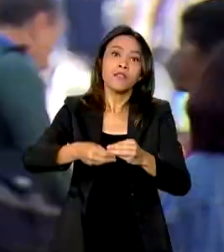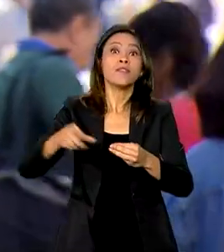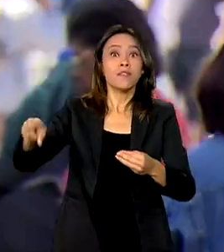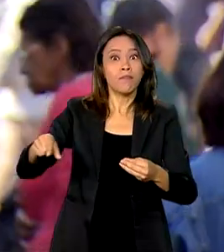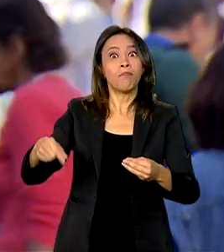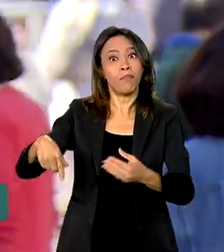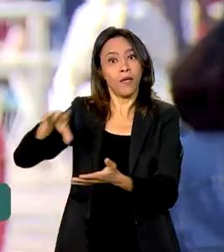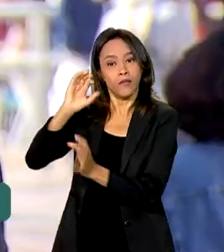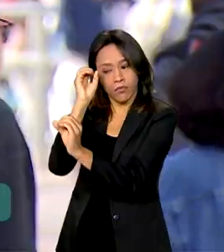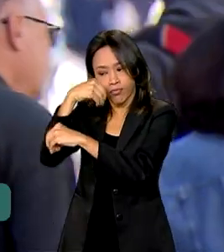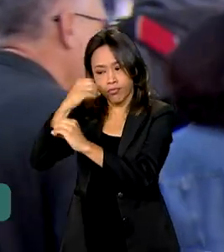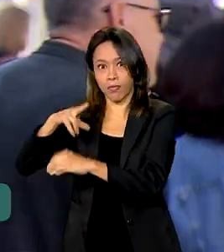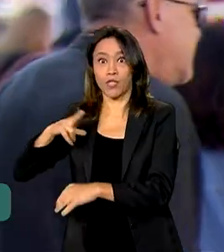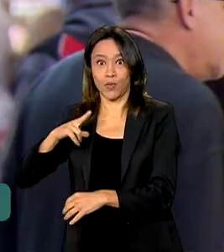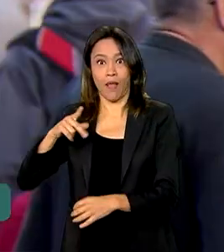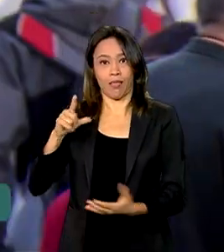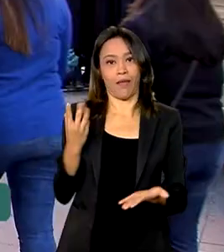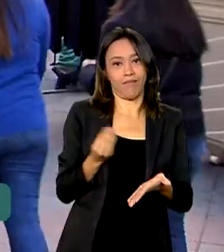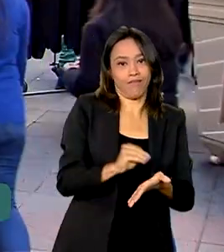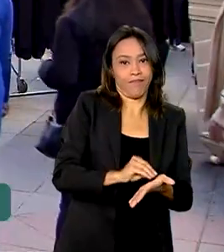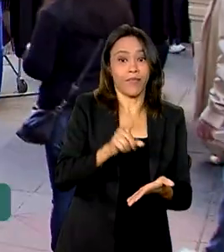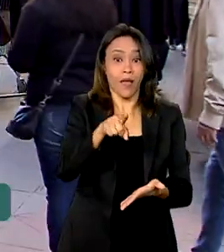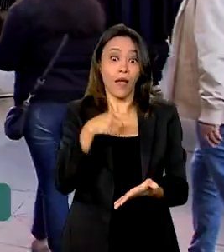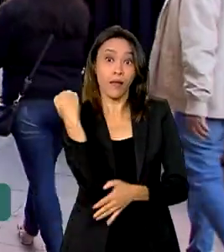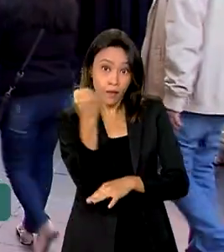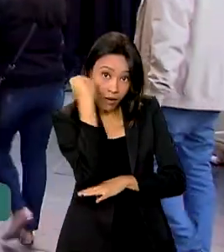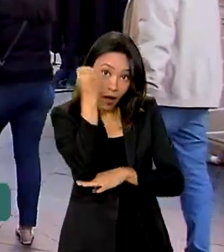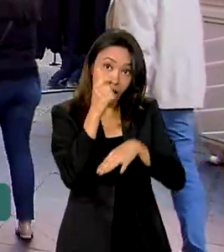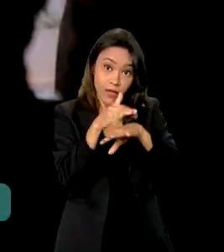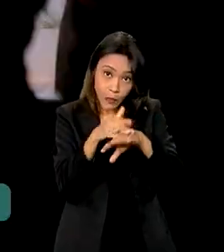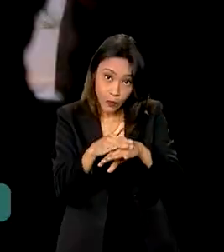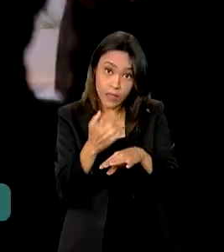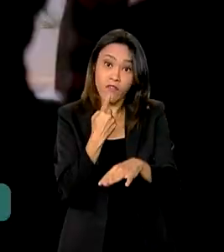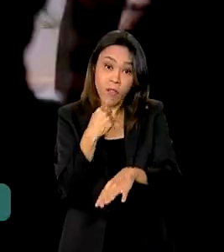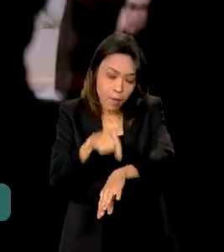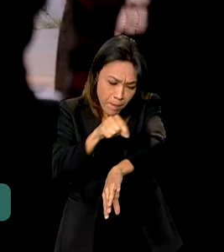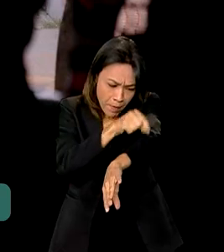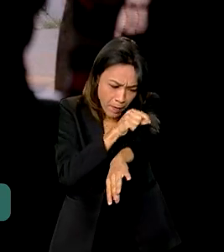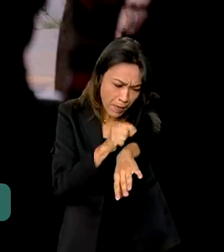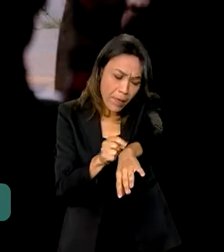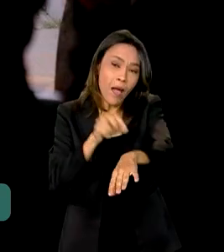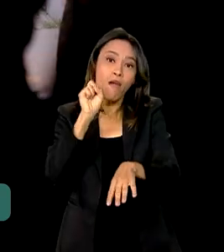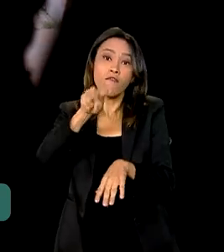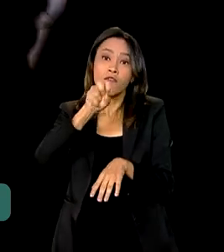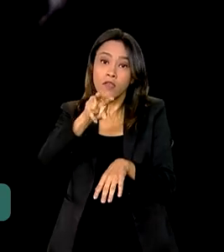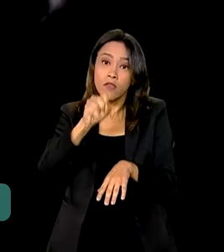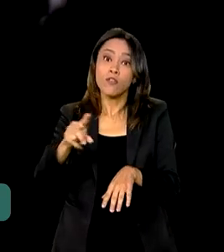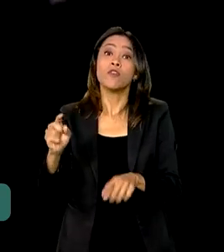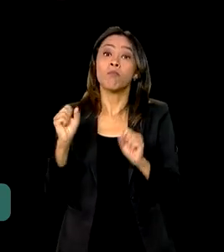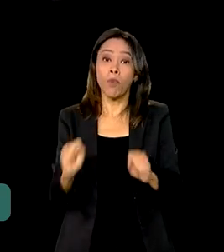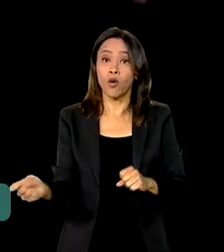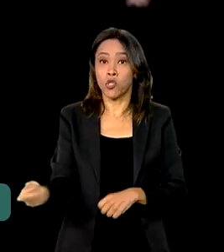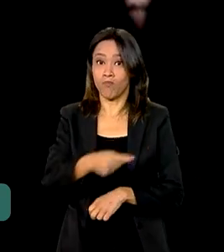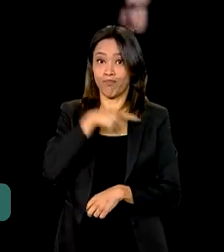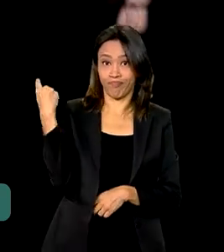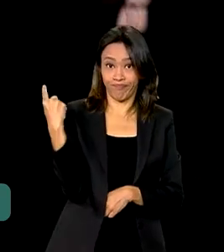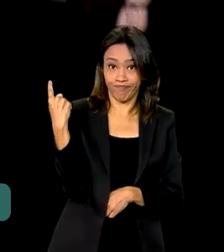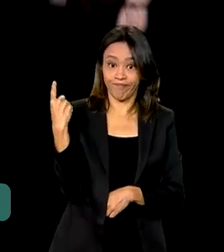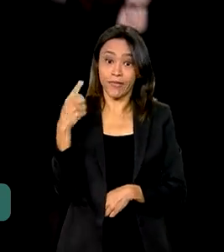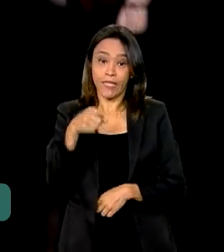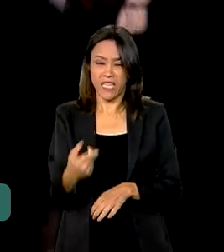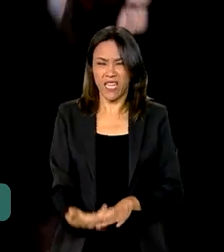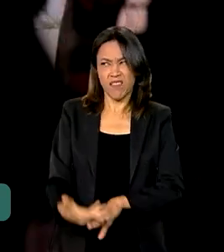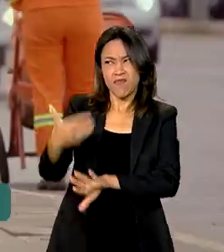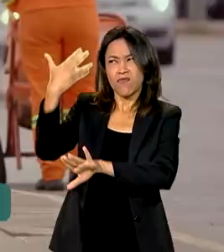particulares. Sarampo é uma doença infecciosa grave causada por vírus que pode levar à morte. E por um longo